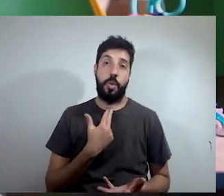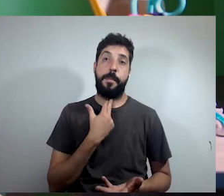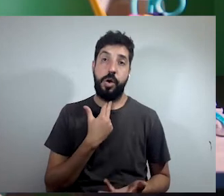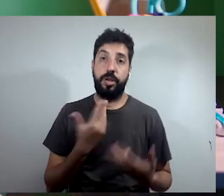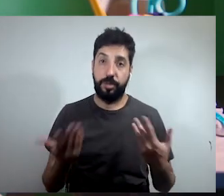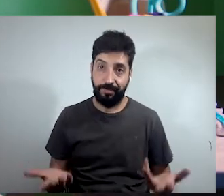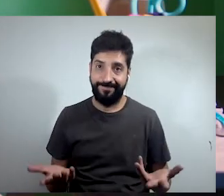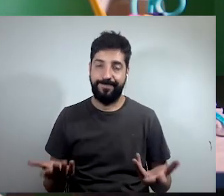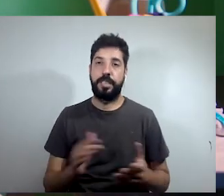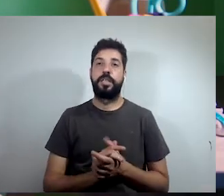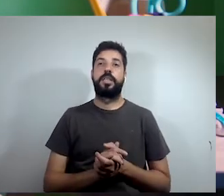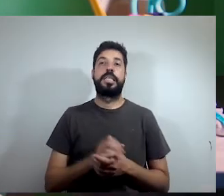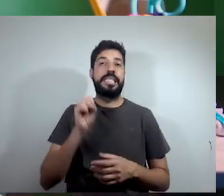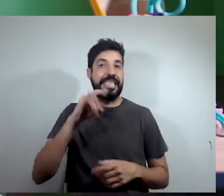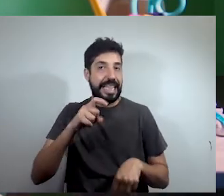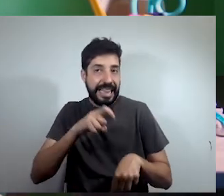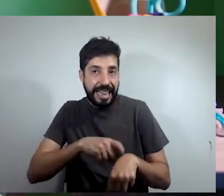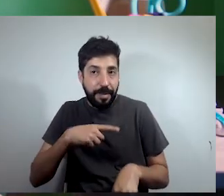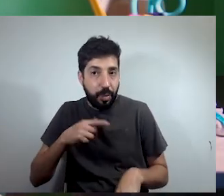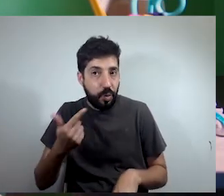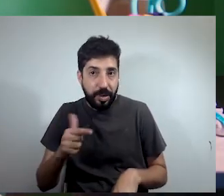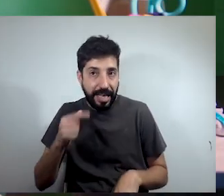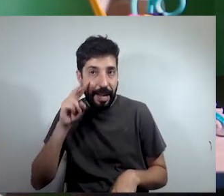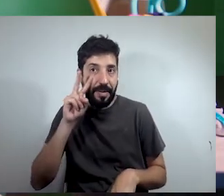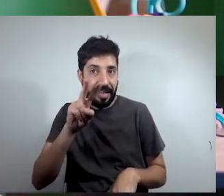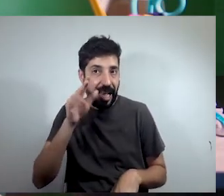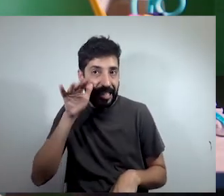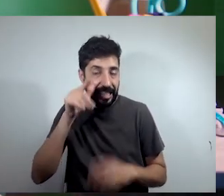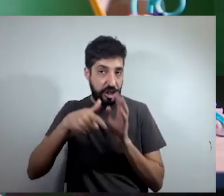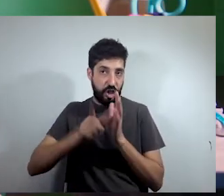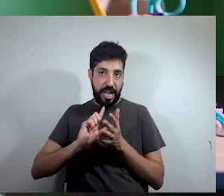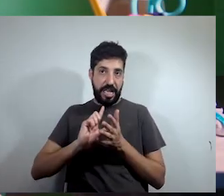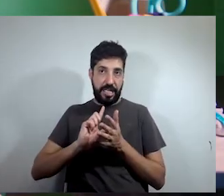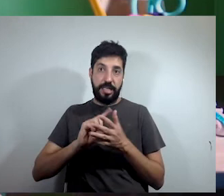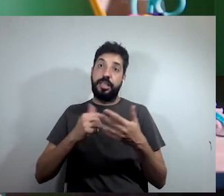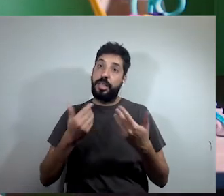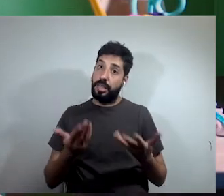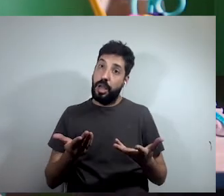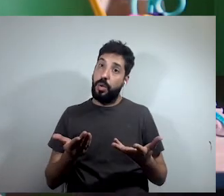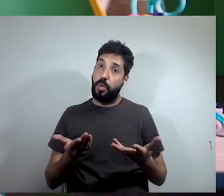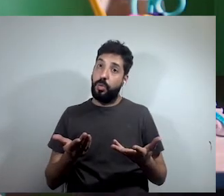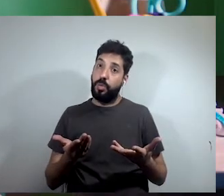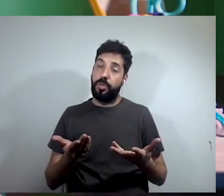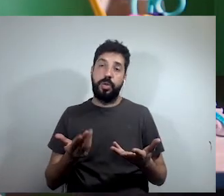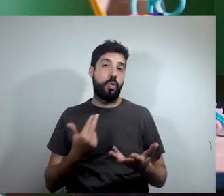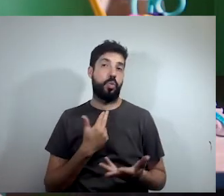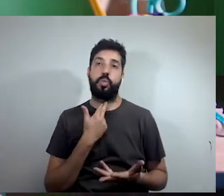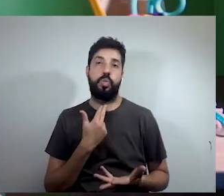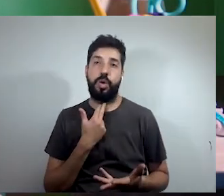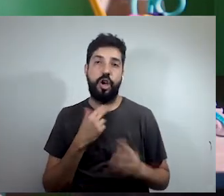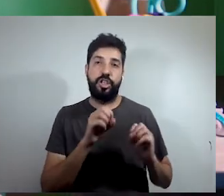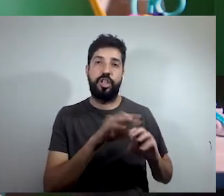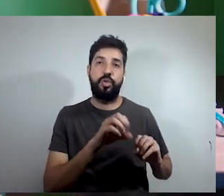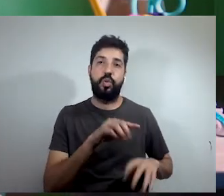Então, se você não tem tempo para ver um conteúdo antes, então quer dizer que você não tem tempo para educar